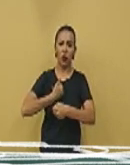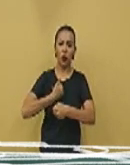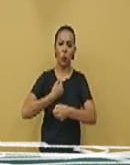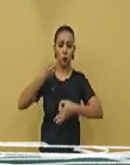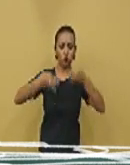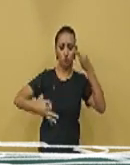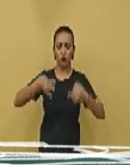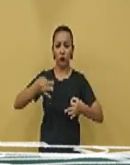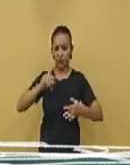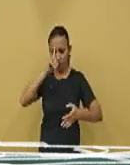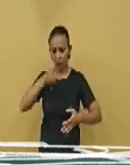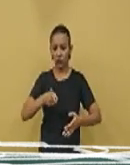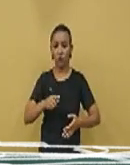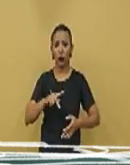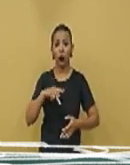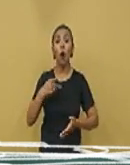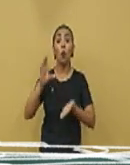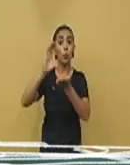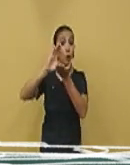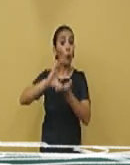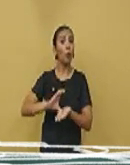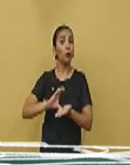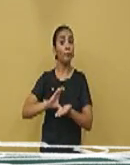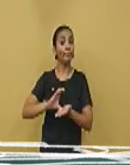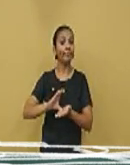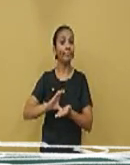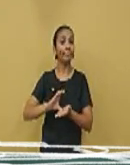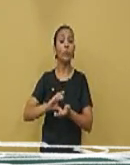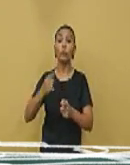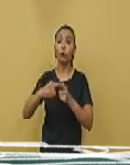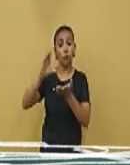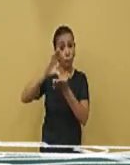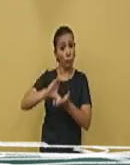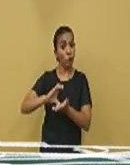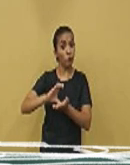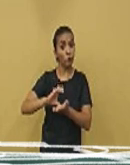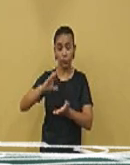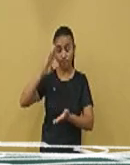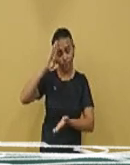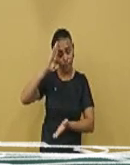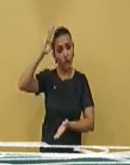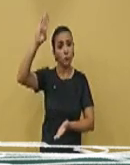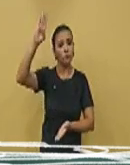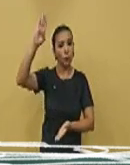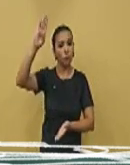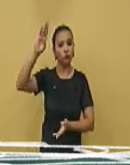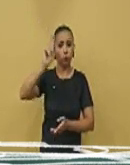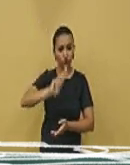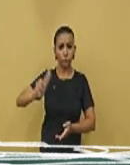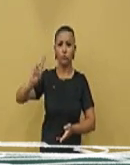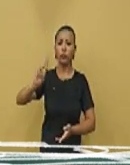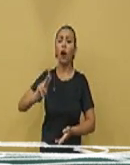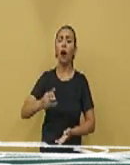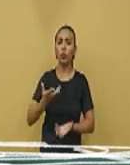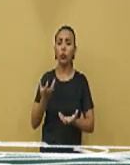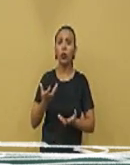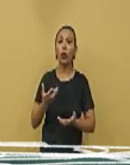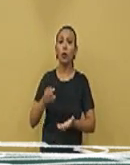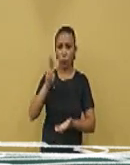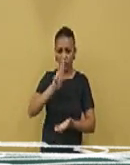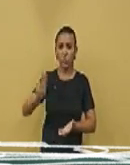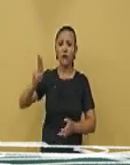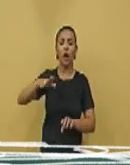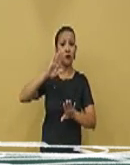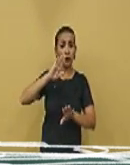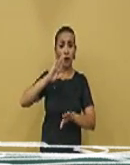justiça, nem nada. É o COUNE, porque o COUNE é a instância máxima da universidade e eu defendo a autonomia universitária. Se o